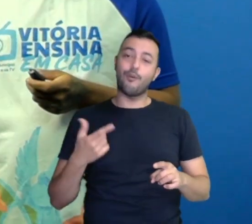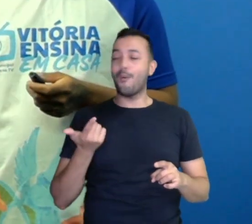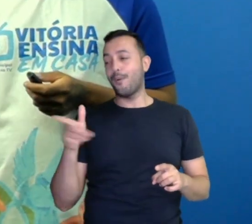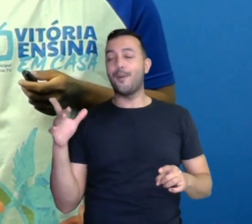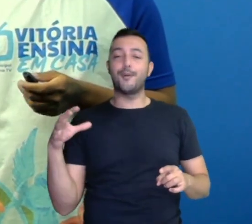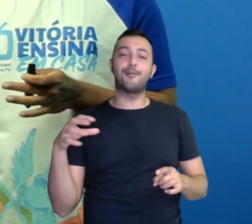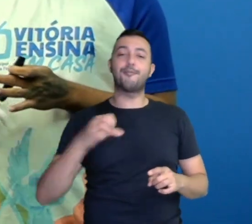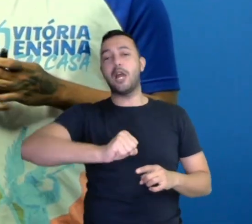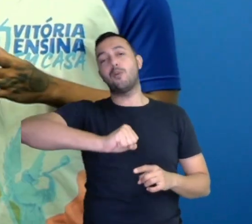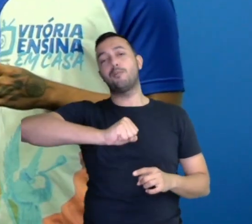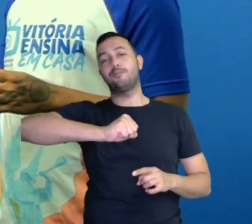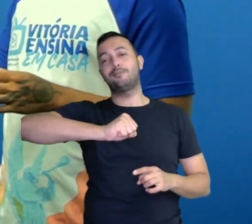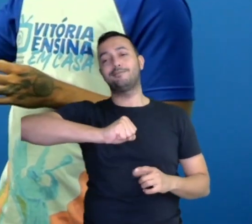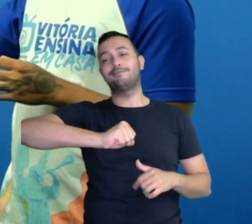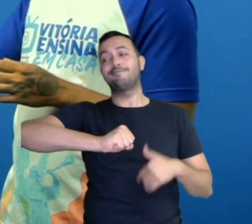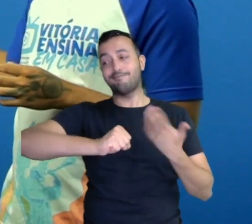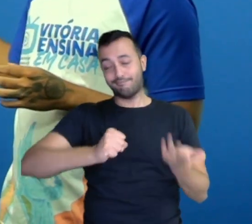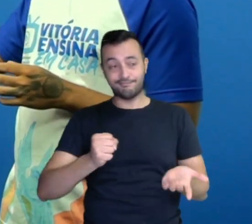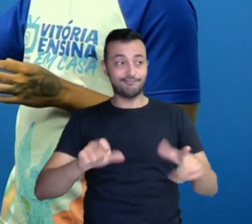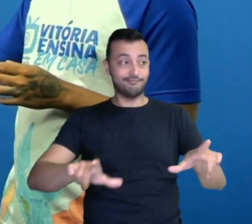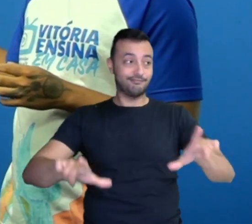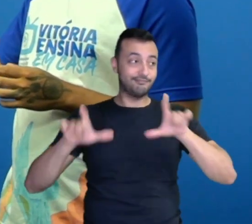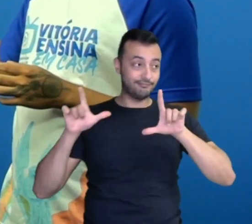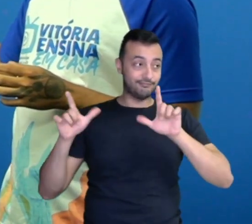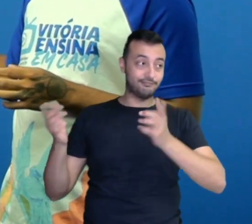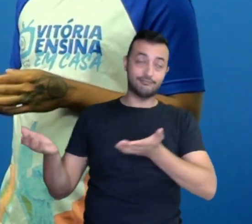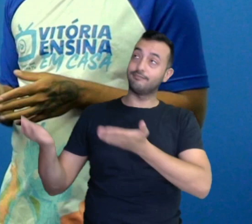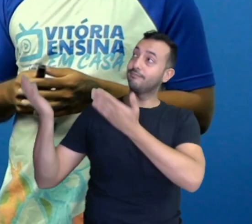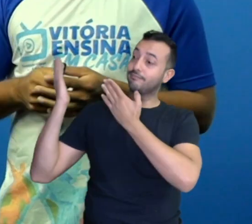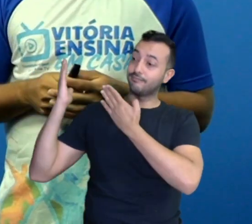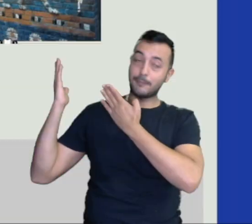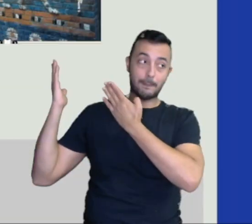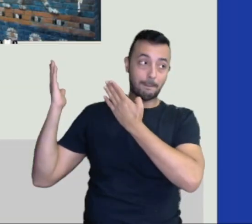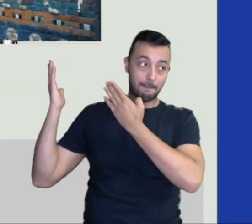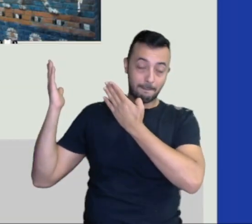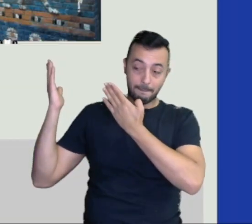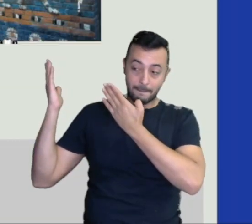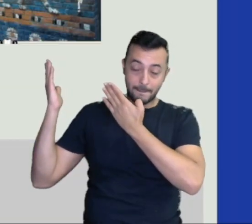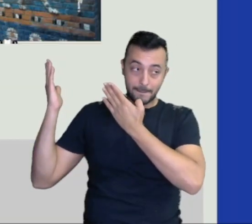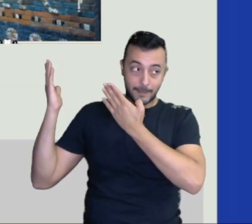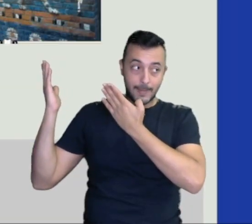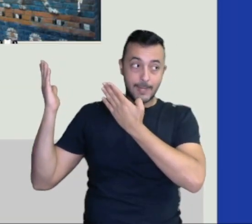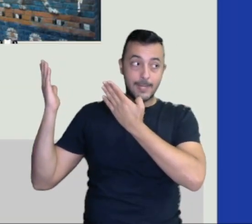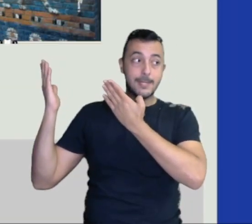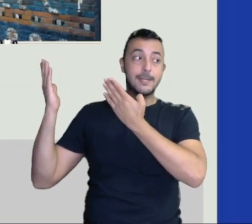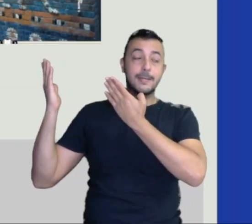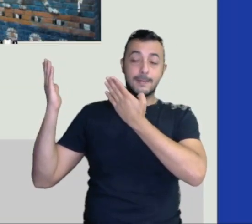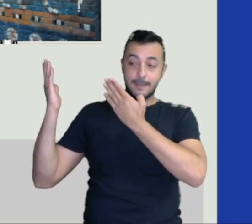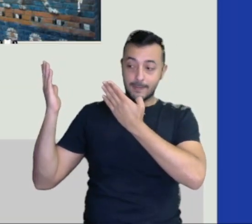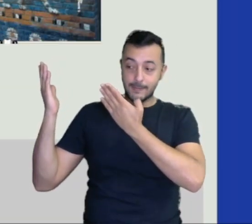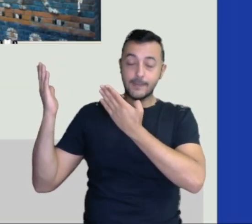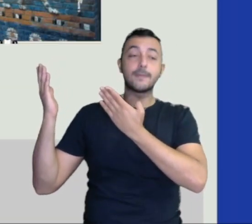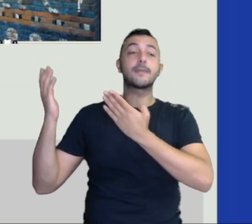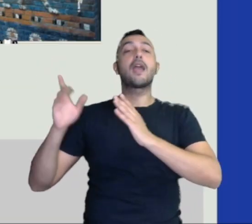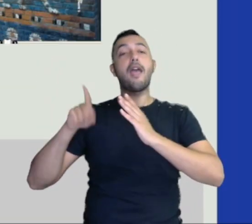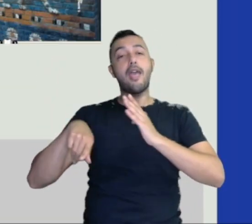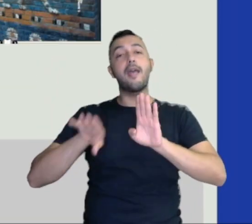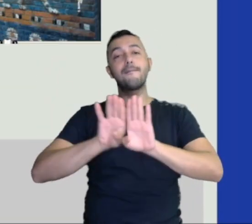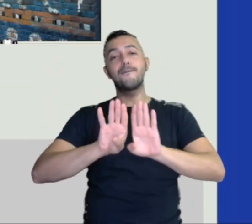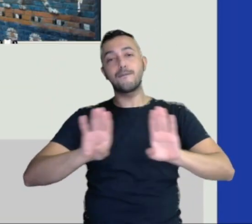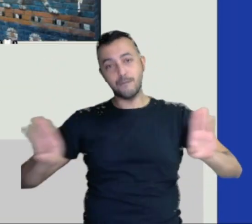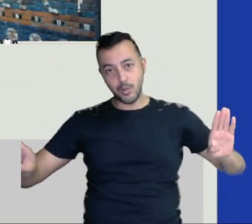um outro povo. Essa imagem que vocês estão vendo aí é uma imagem de um muro, né, construído no